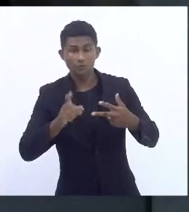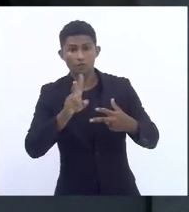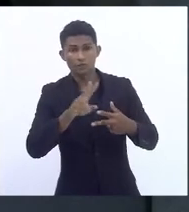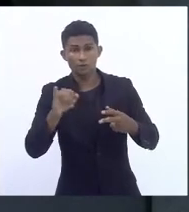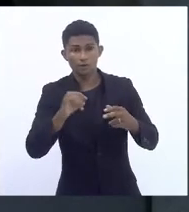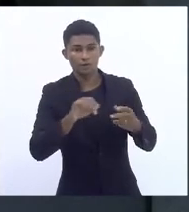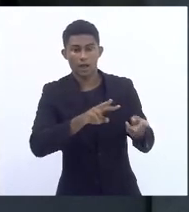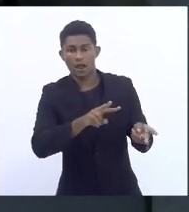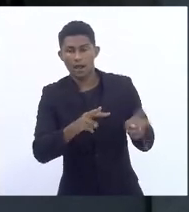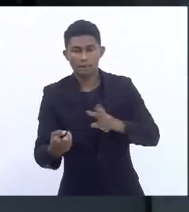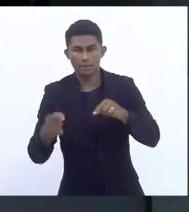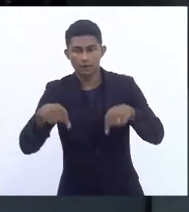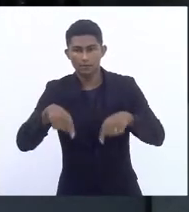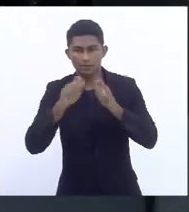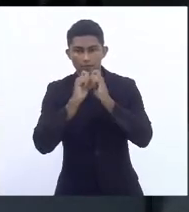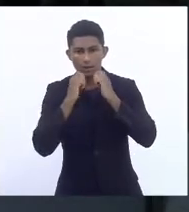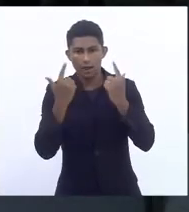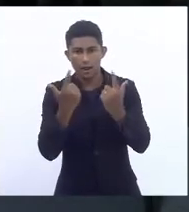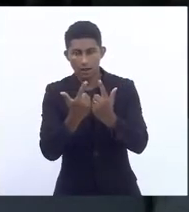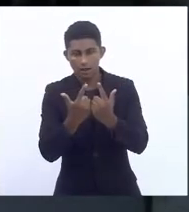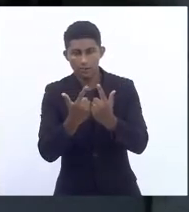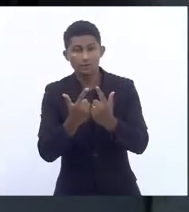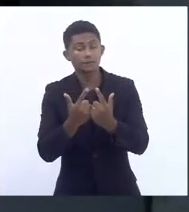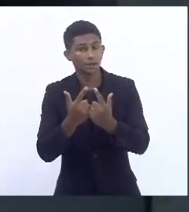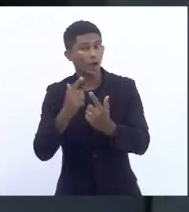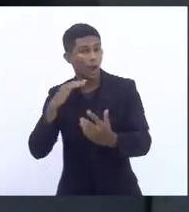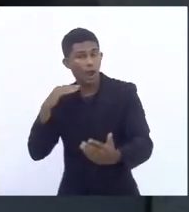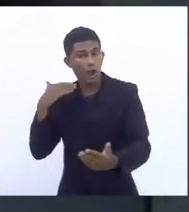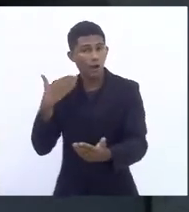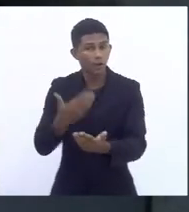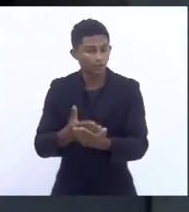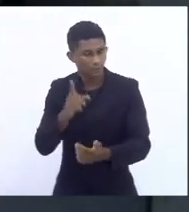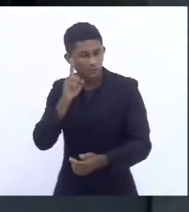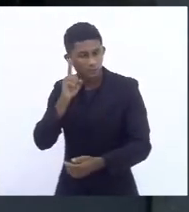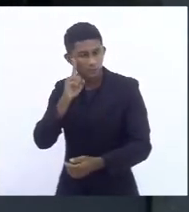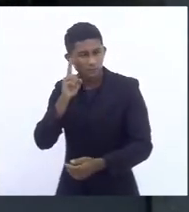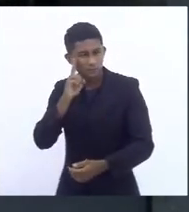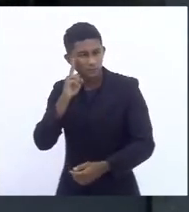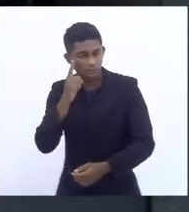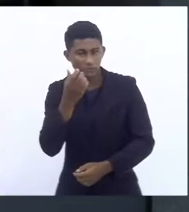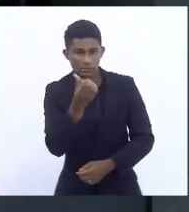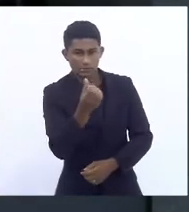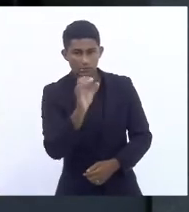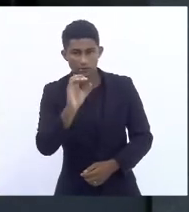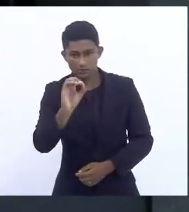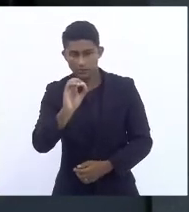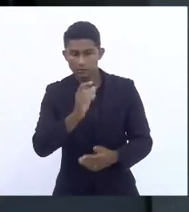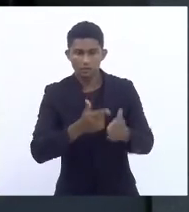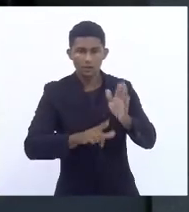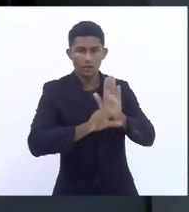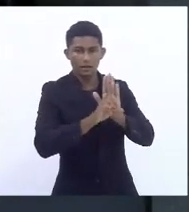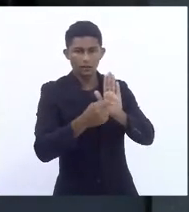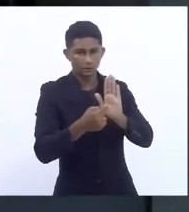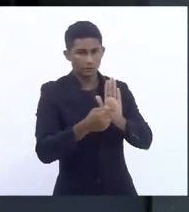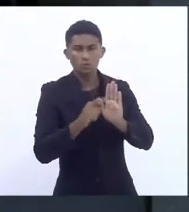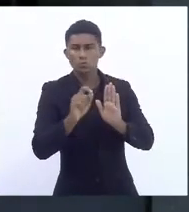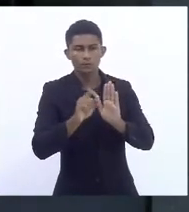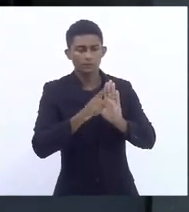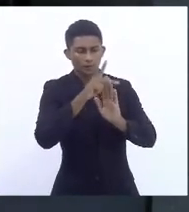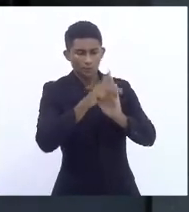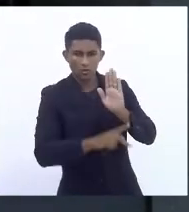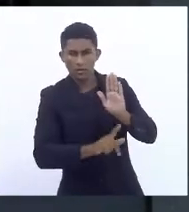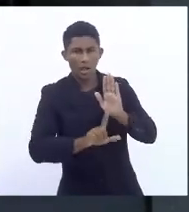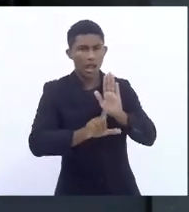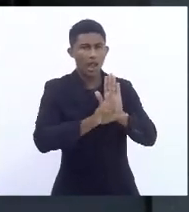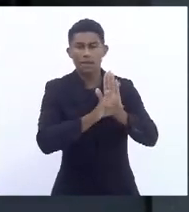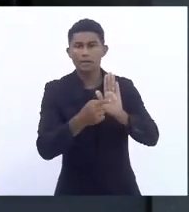em até 60 dias após a entrada em vigor desta lei, projeto de lei para